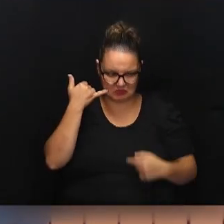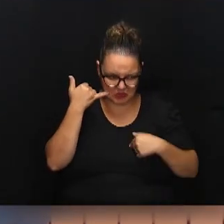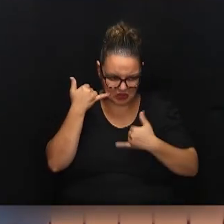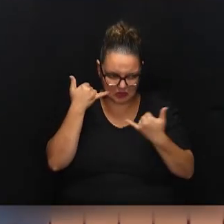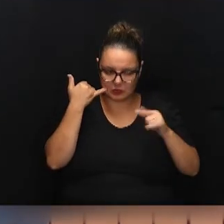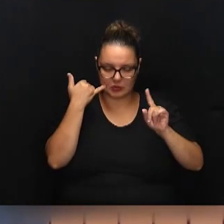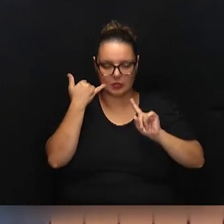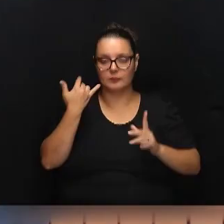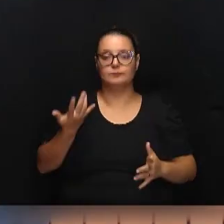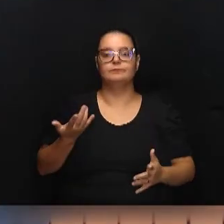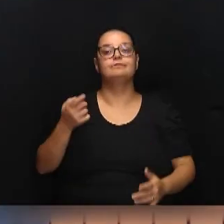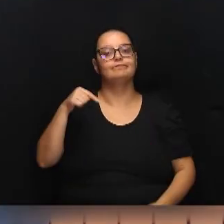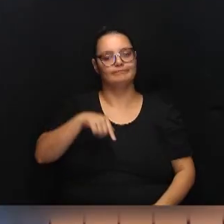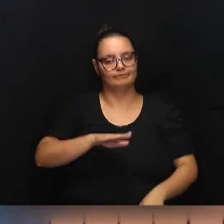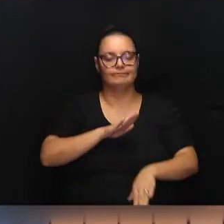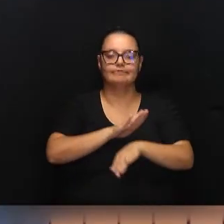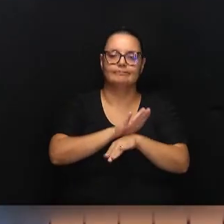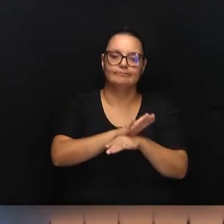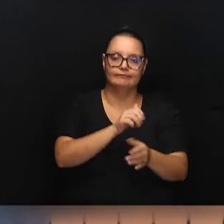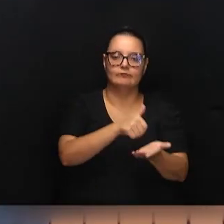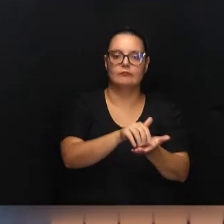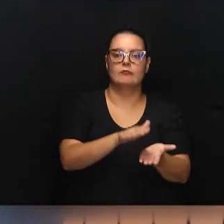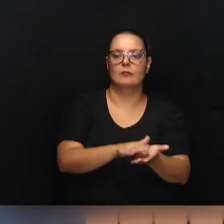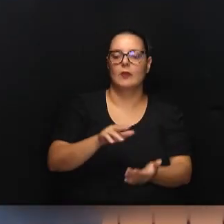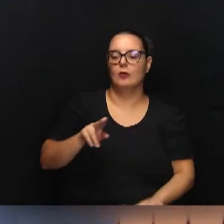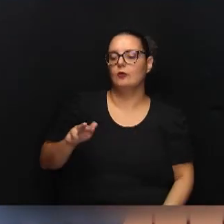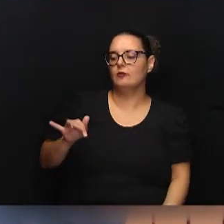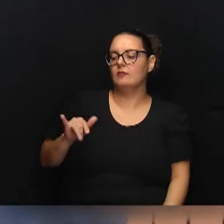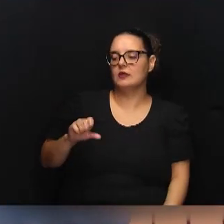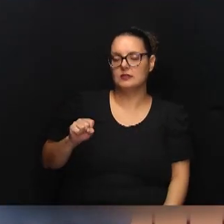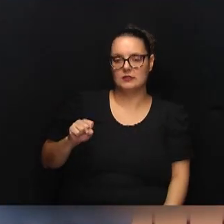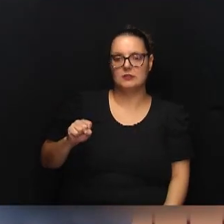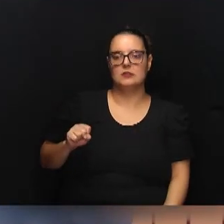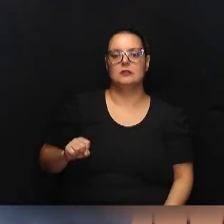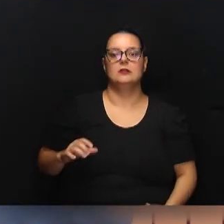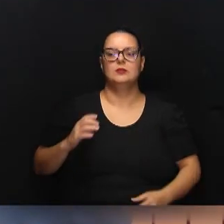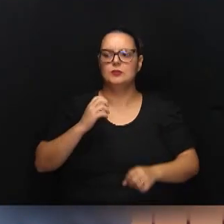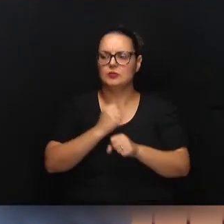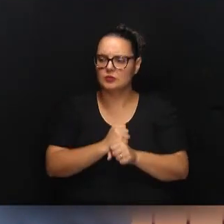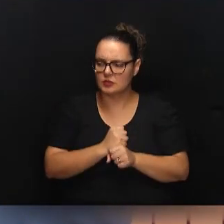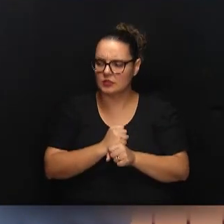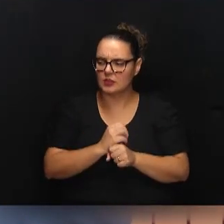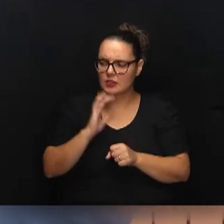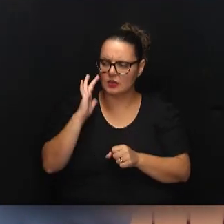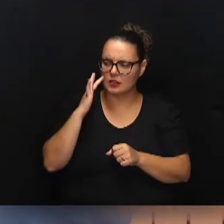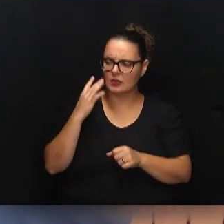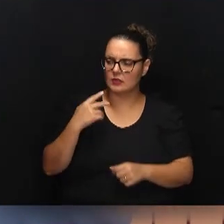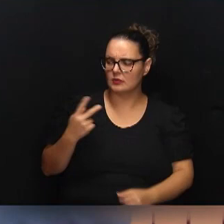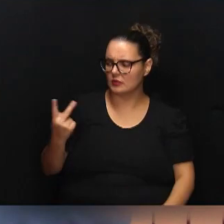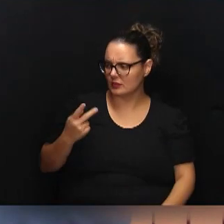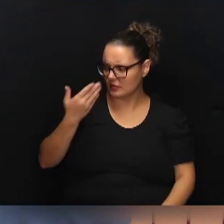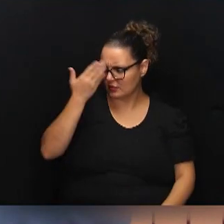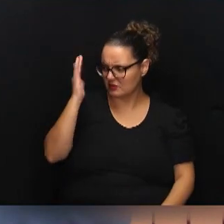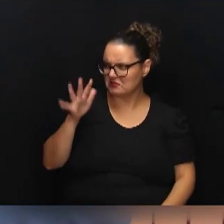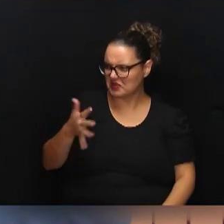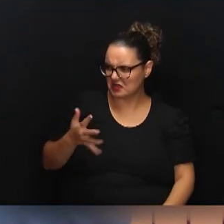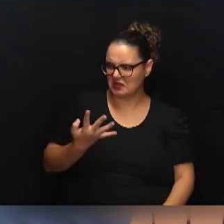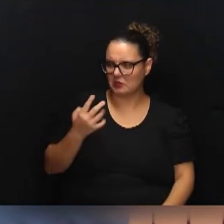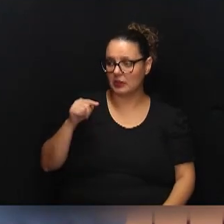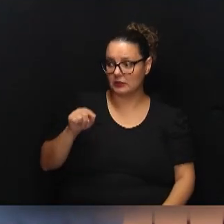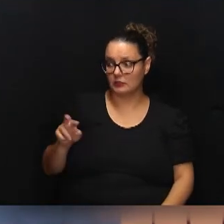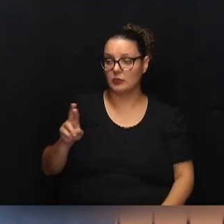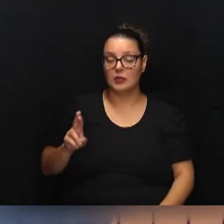uma multa através do OFIX, que eu acho que nós somamos aqui, o vereador Iabico somou, né, a média de